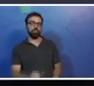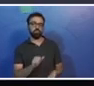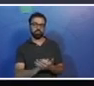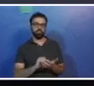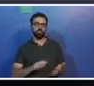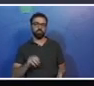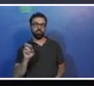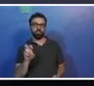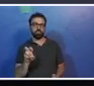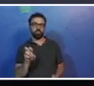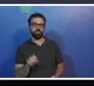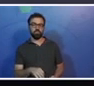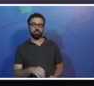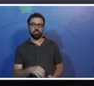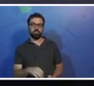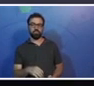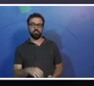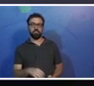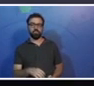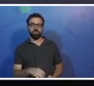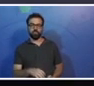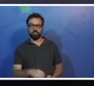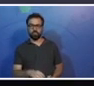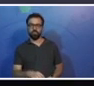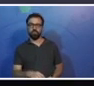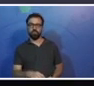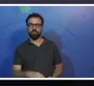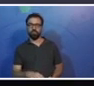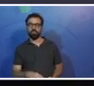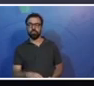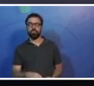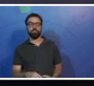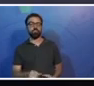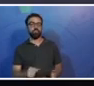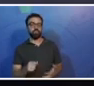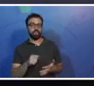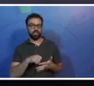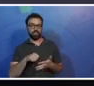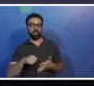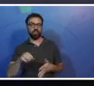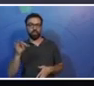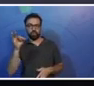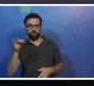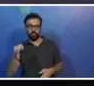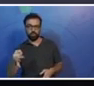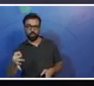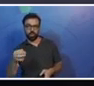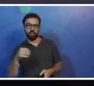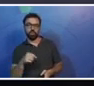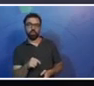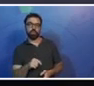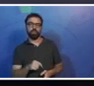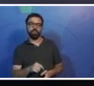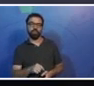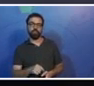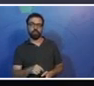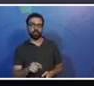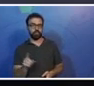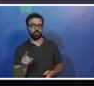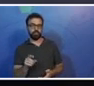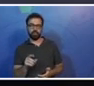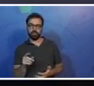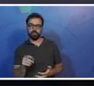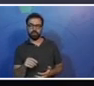Questão 5. Todas as palavras apresentam a grafia, ou seja, a escrita